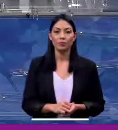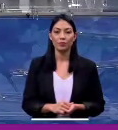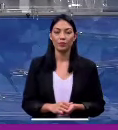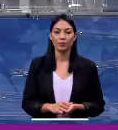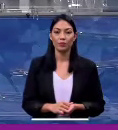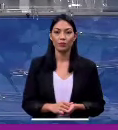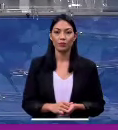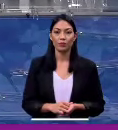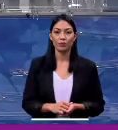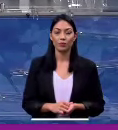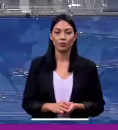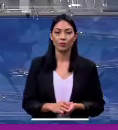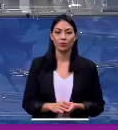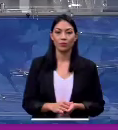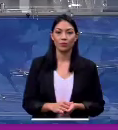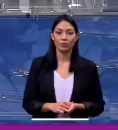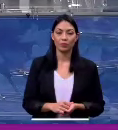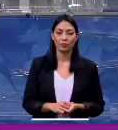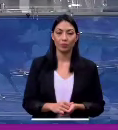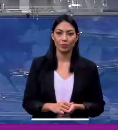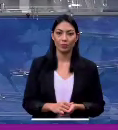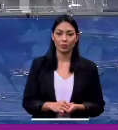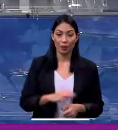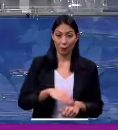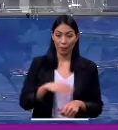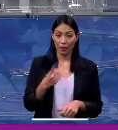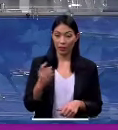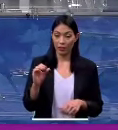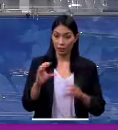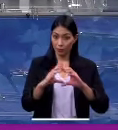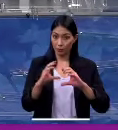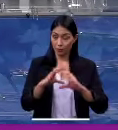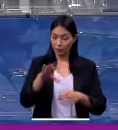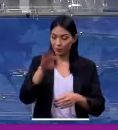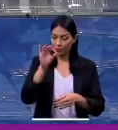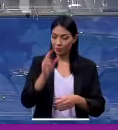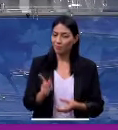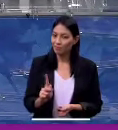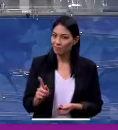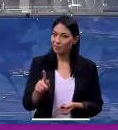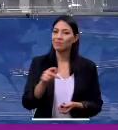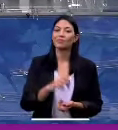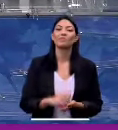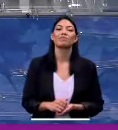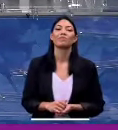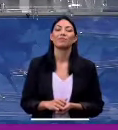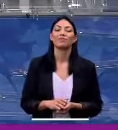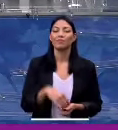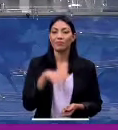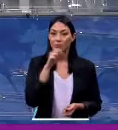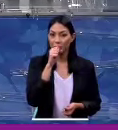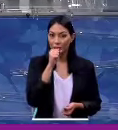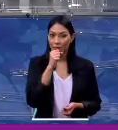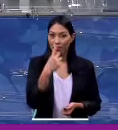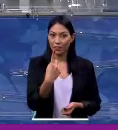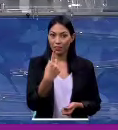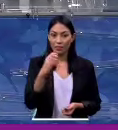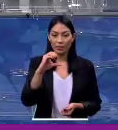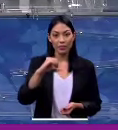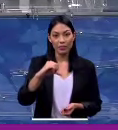22. Foram sorteados 5 números. Faltam 10 números ainda. Vamos seguir sorteando. Bola laranja, número